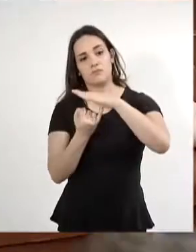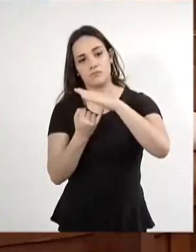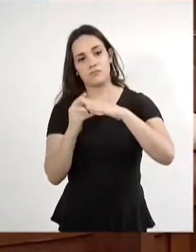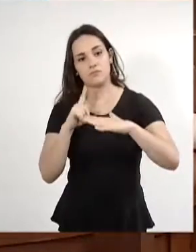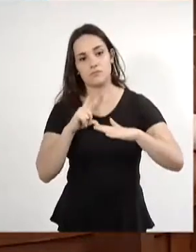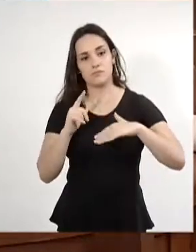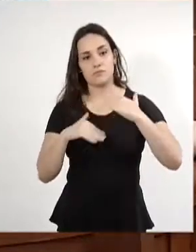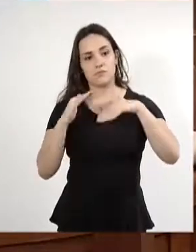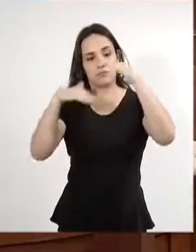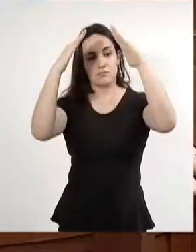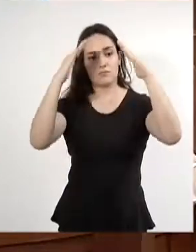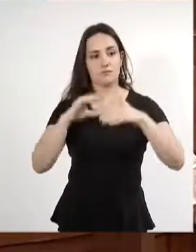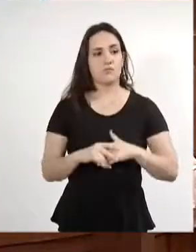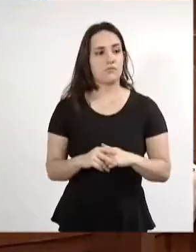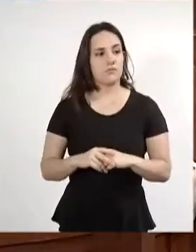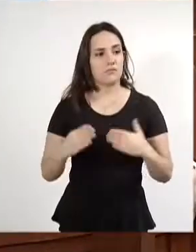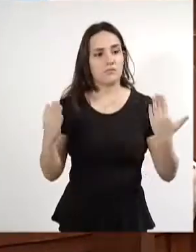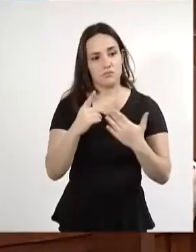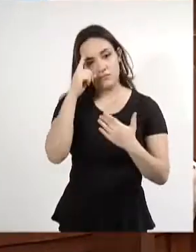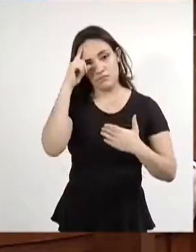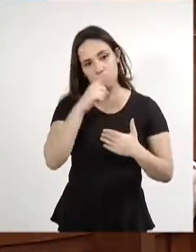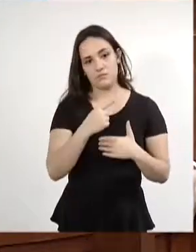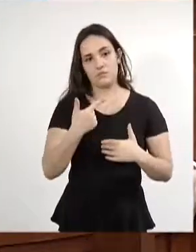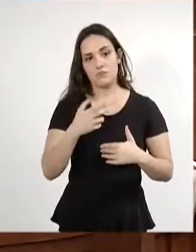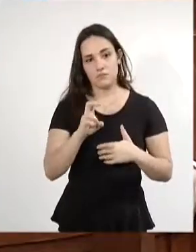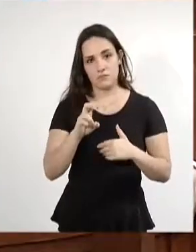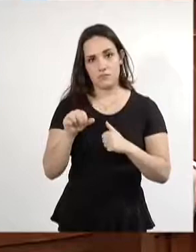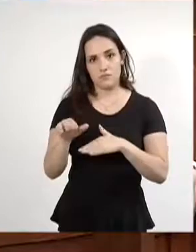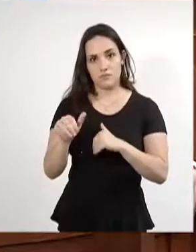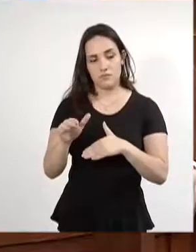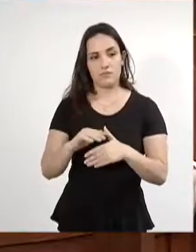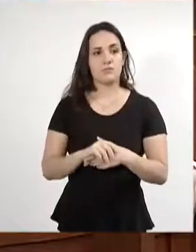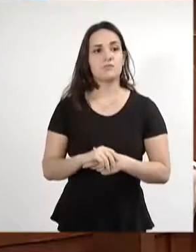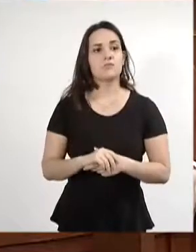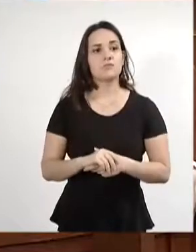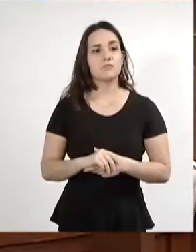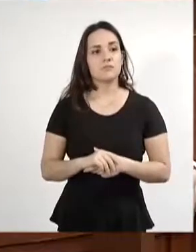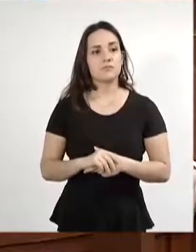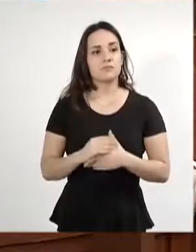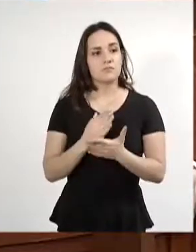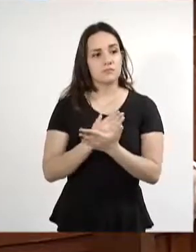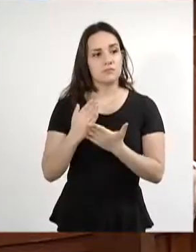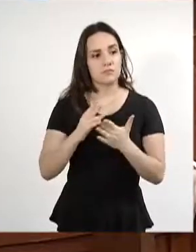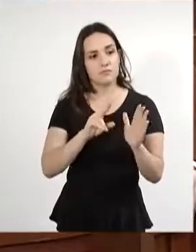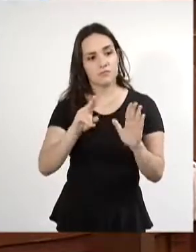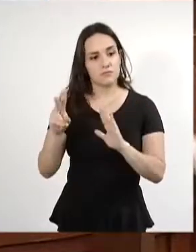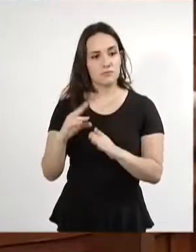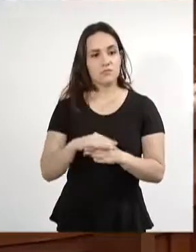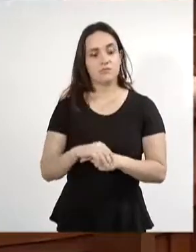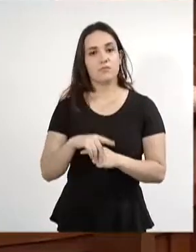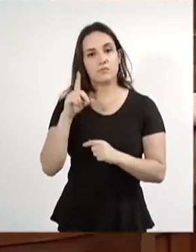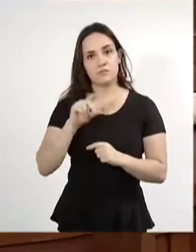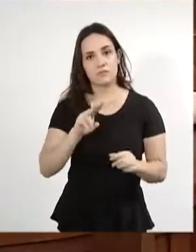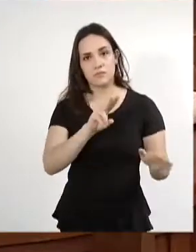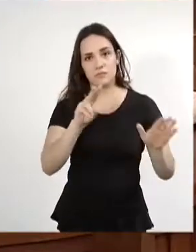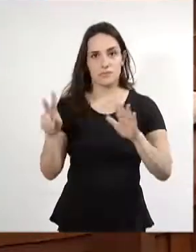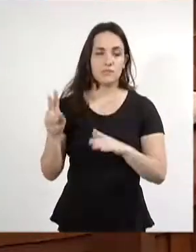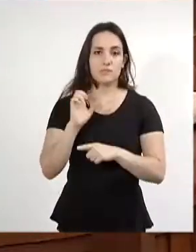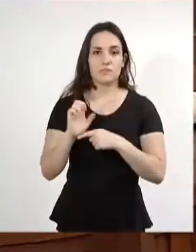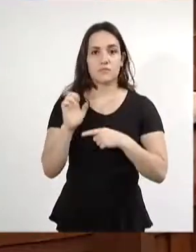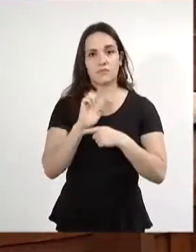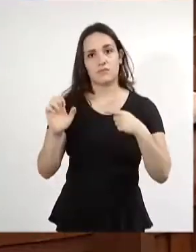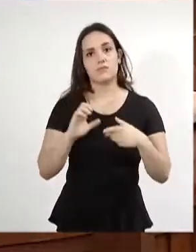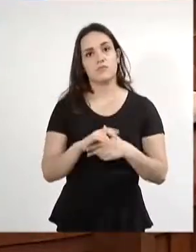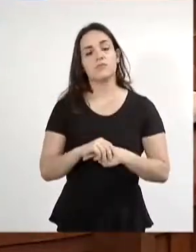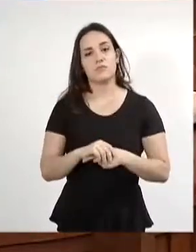Agora, no dia 25 de setembro, iniciamos a Semana Estadual do Idoso.